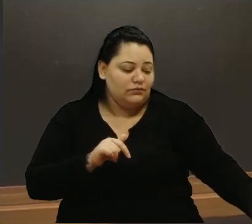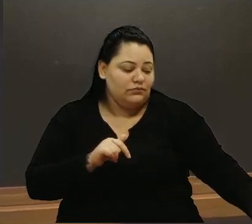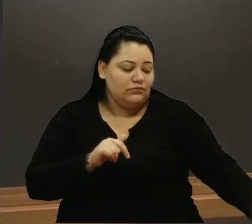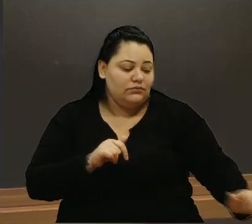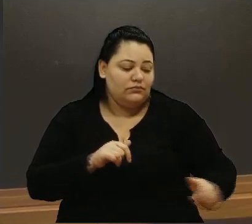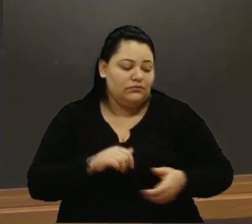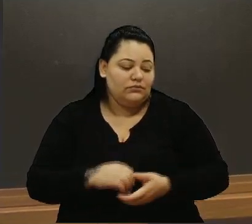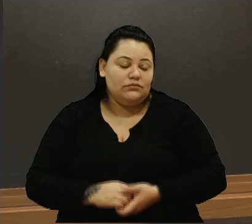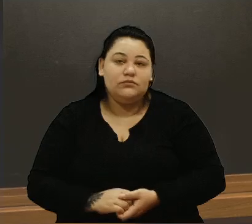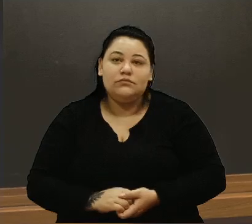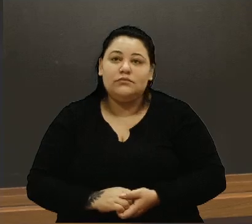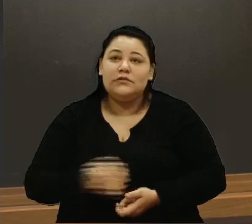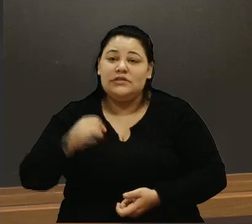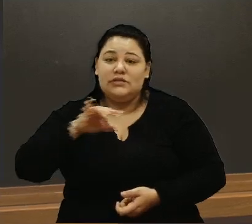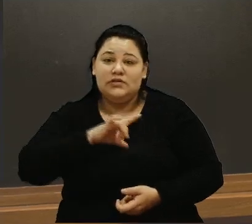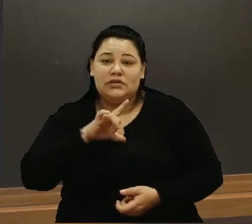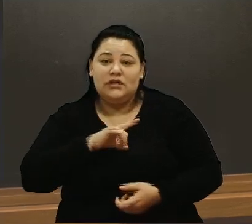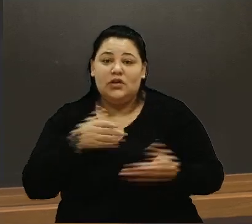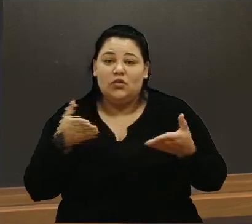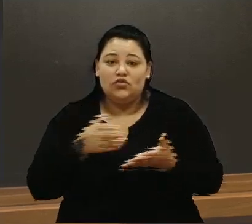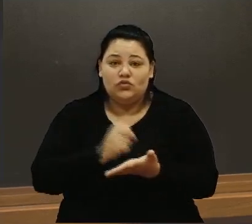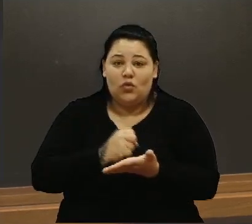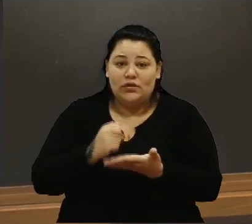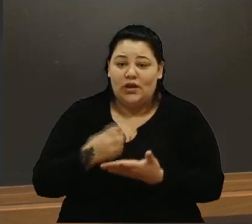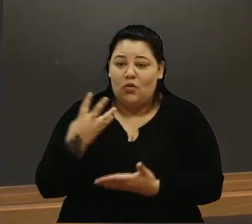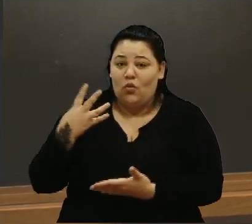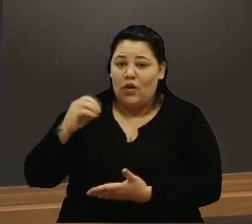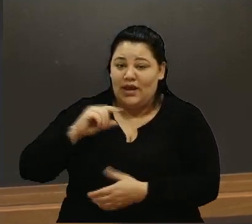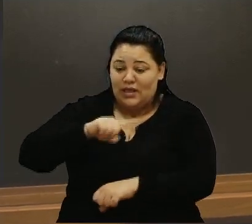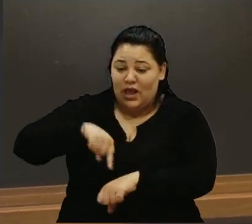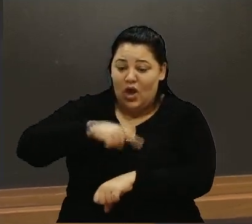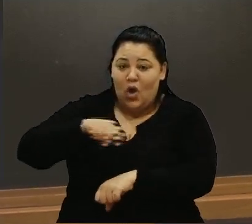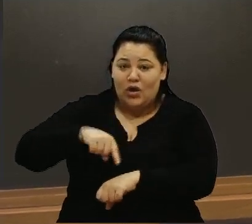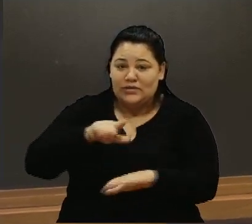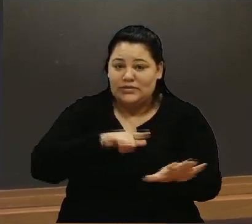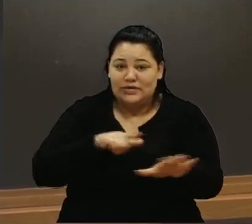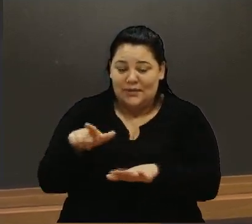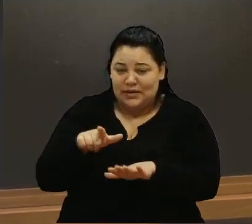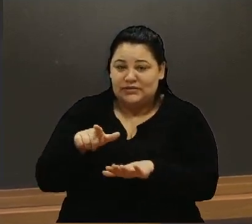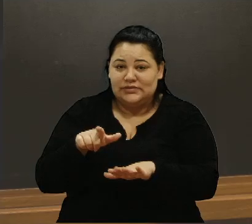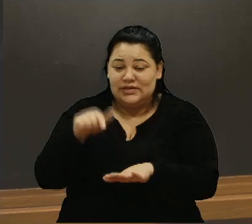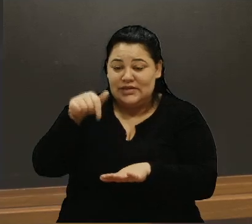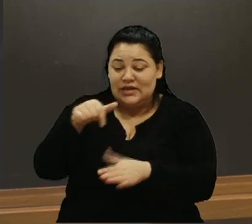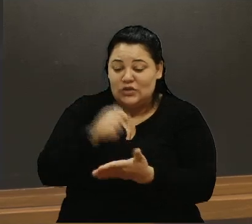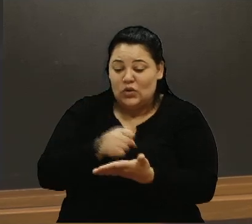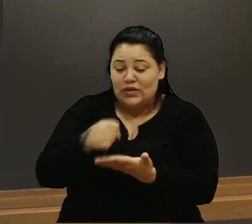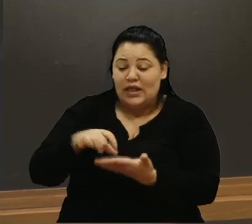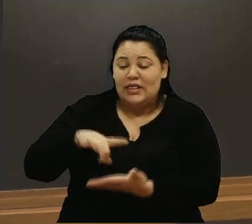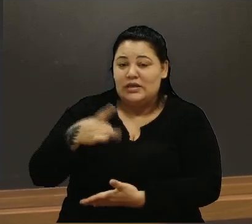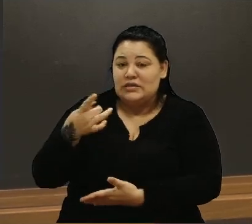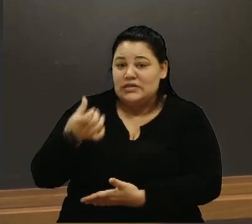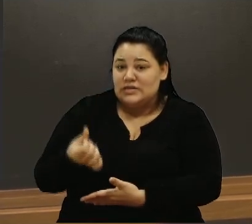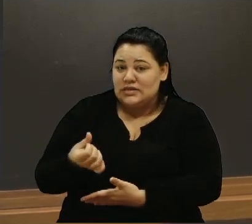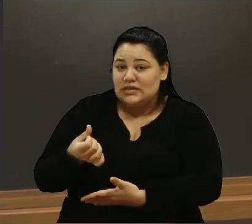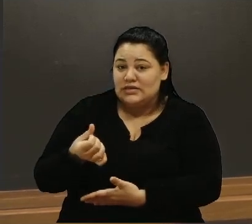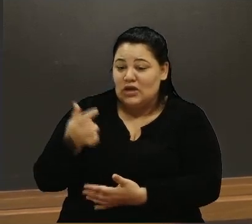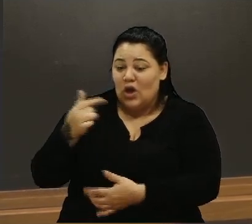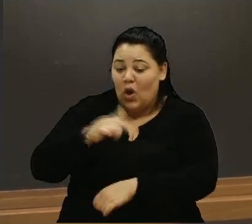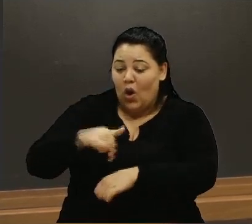pensar. Se a gente tem hoje um contrato de 40 horas semanais e esse contrato tem 16 horas trabalhadas